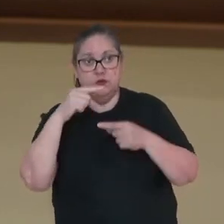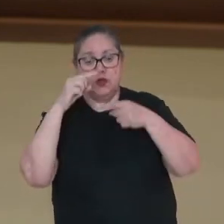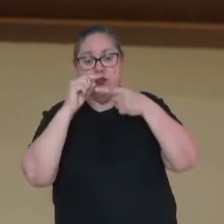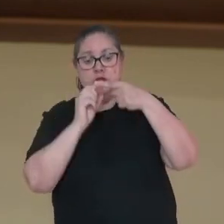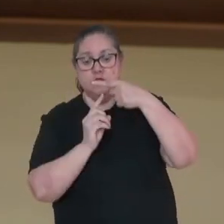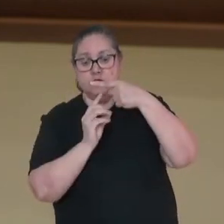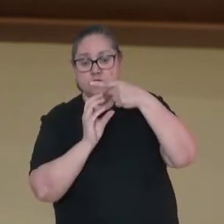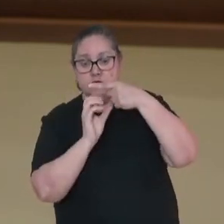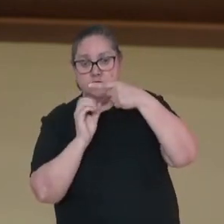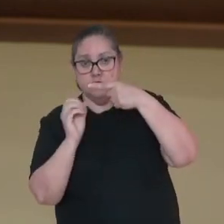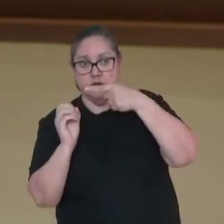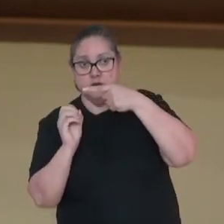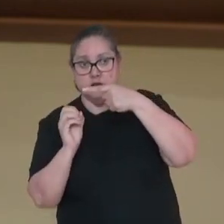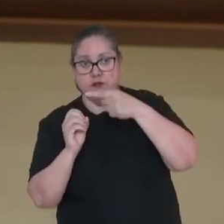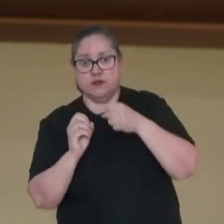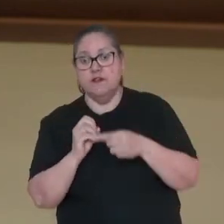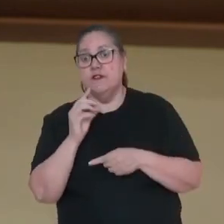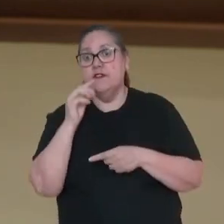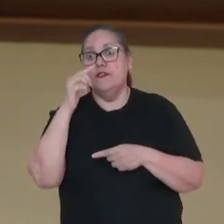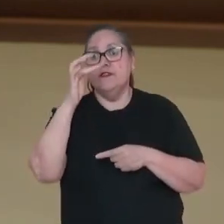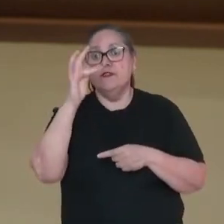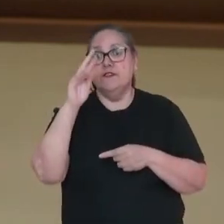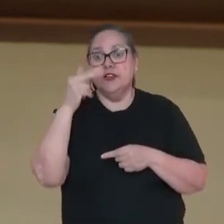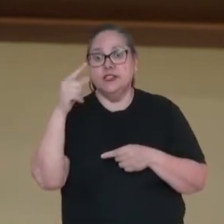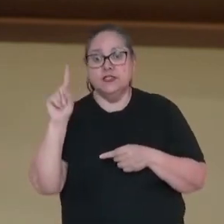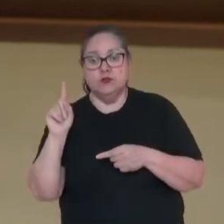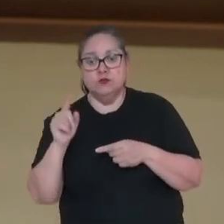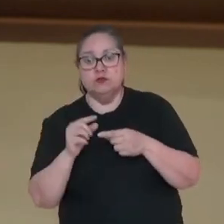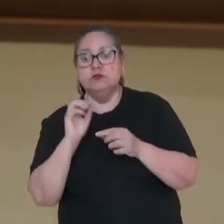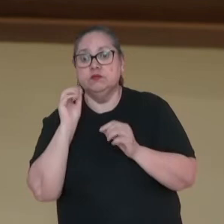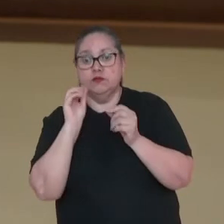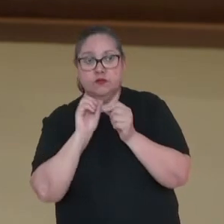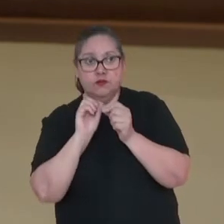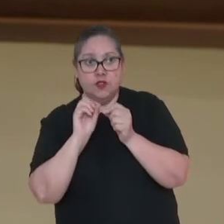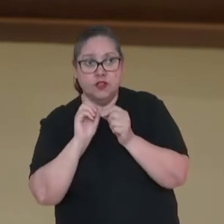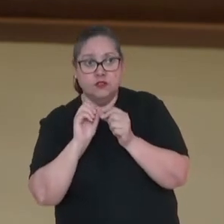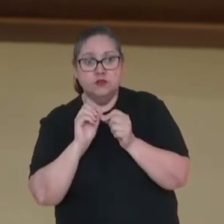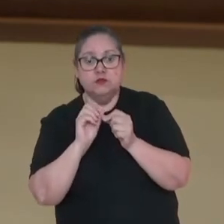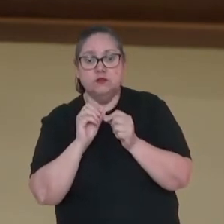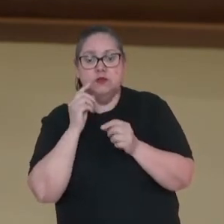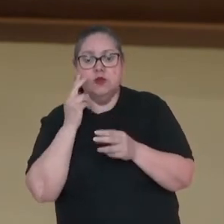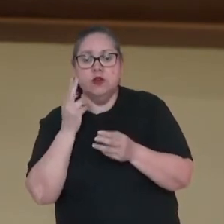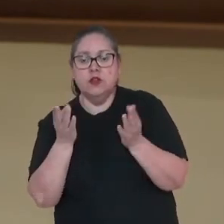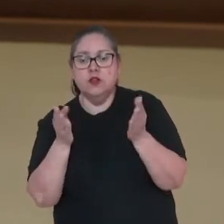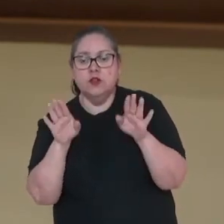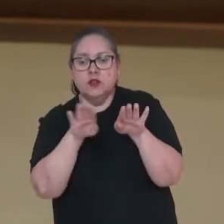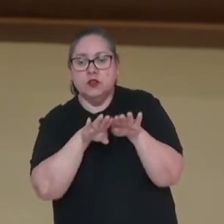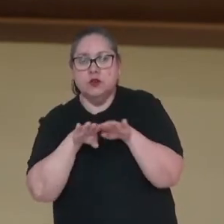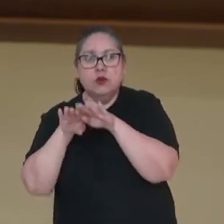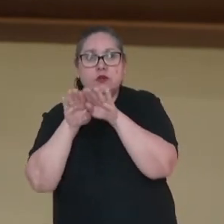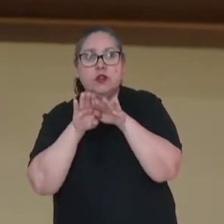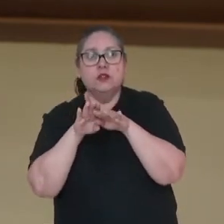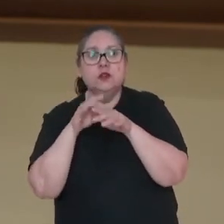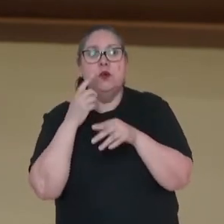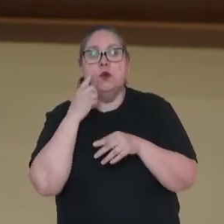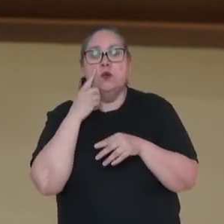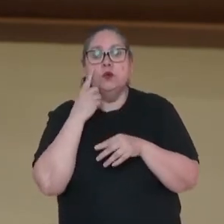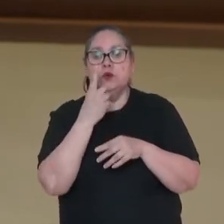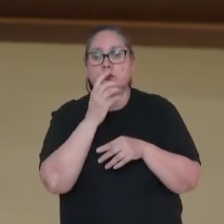0,27%. Escrevi na forma de fração, porque aí eu consigo uma igualdade, pessoal. Olha só,